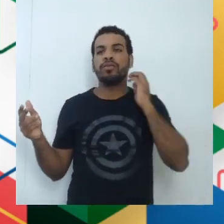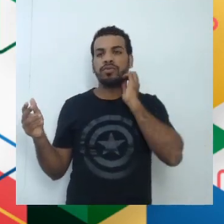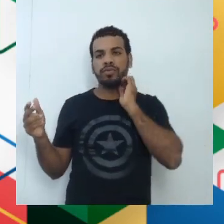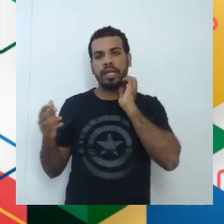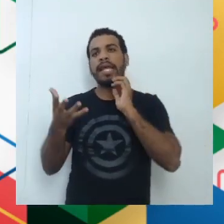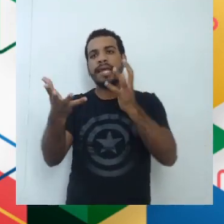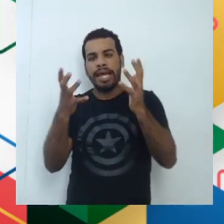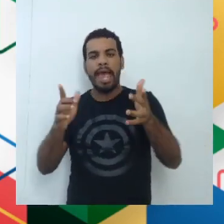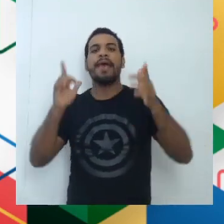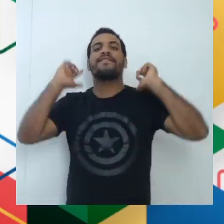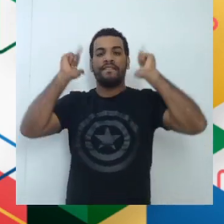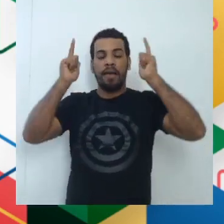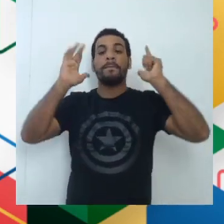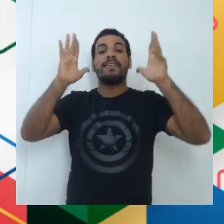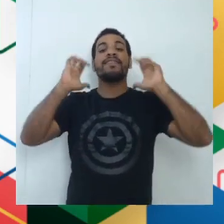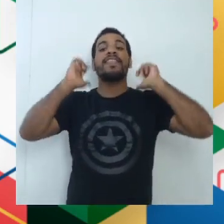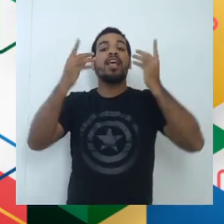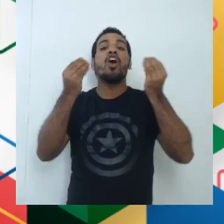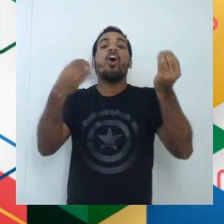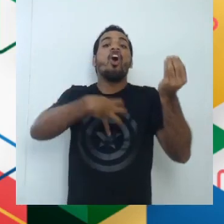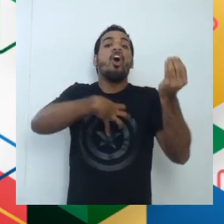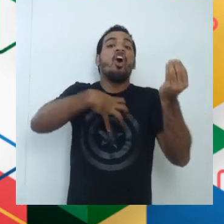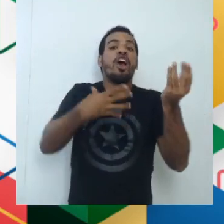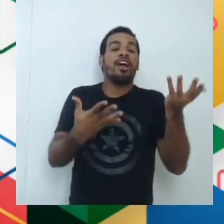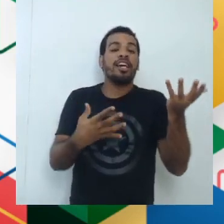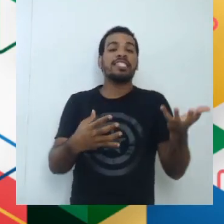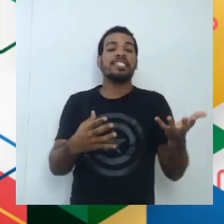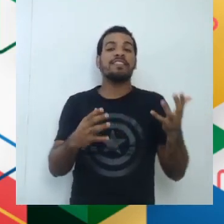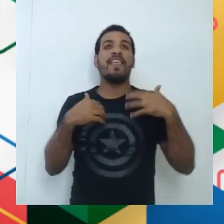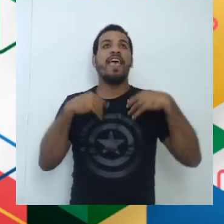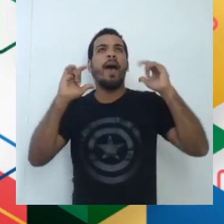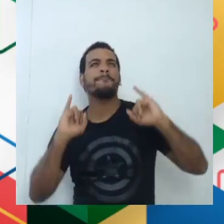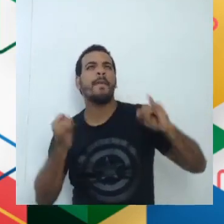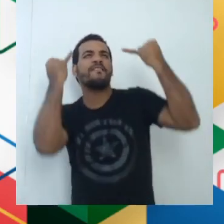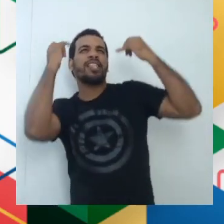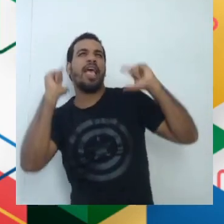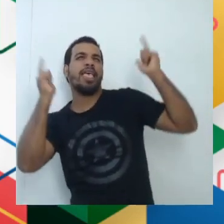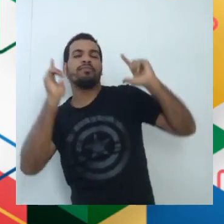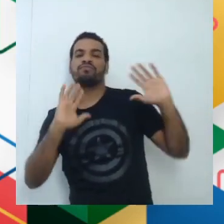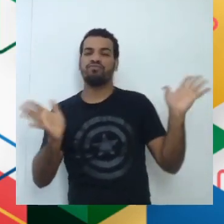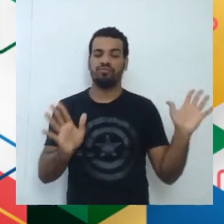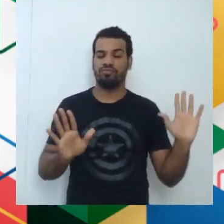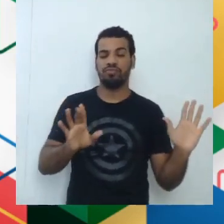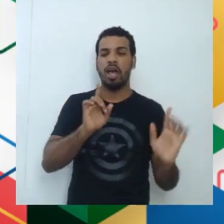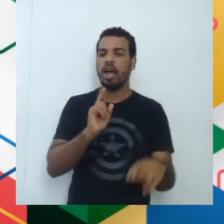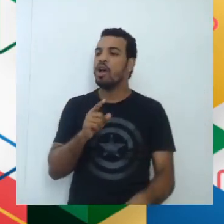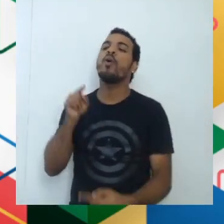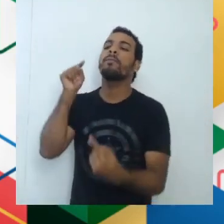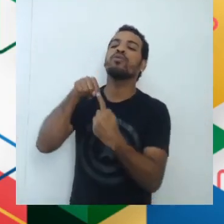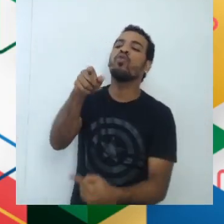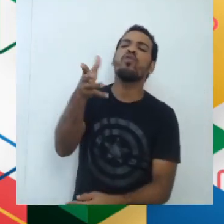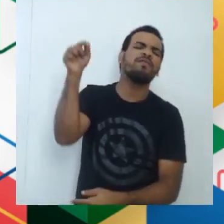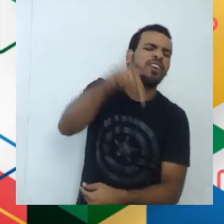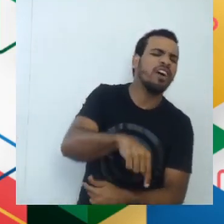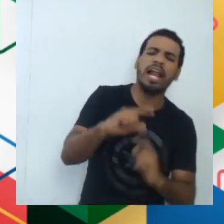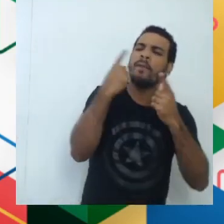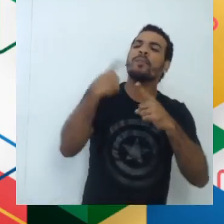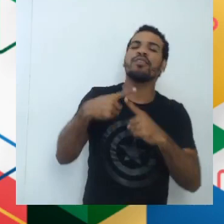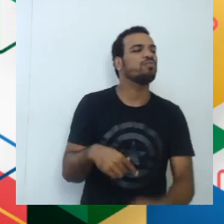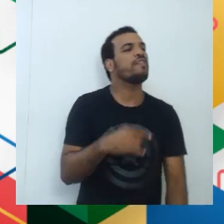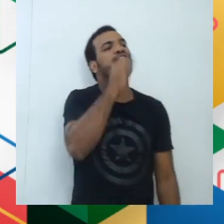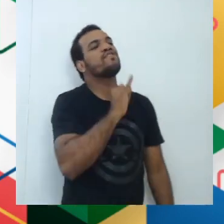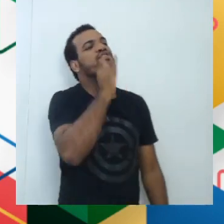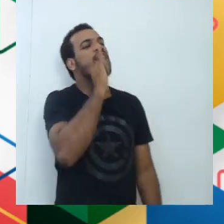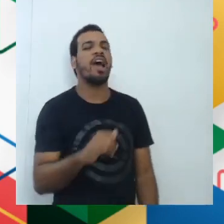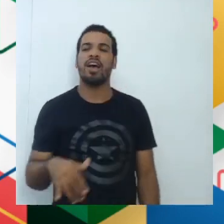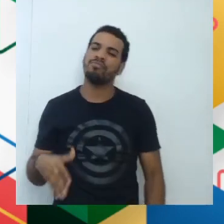se divertir, na verdade, o objetivo vai ser o mais geral possível. Então, a resposta para essa questão,